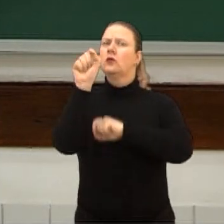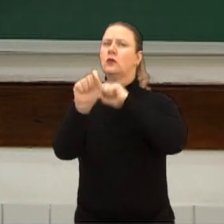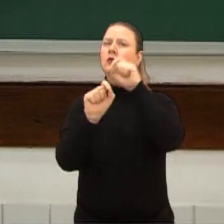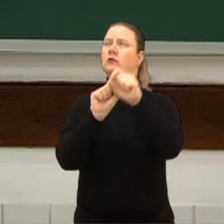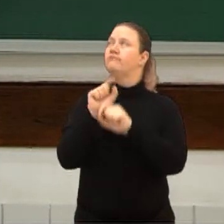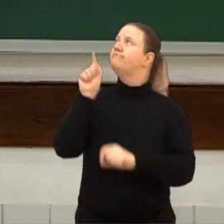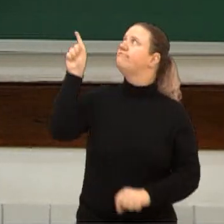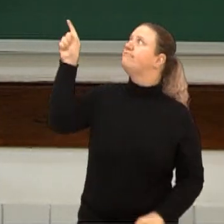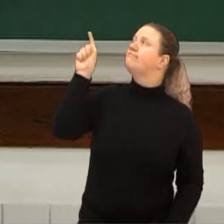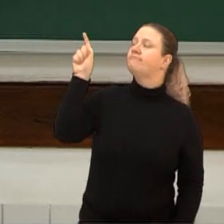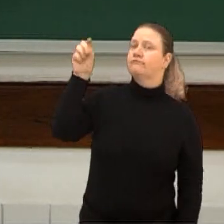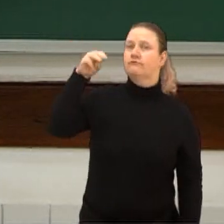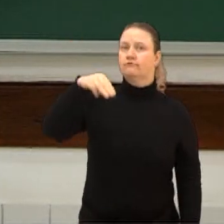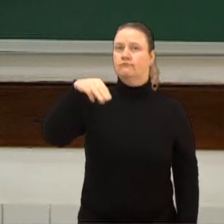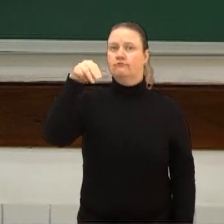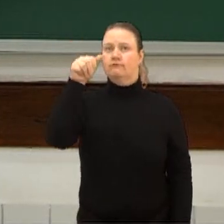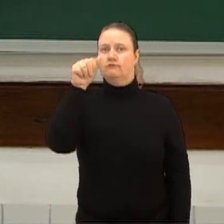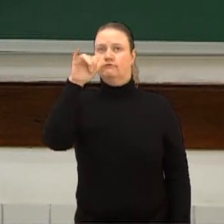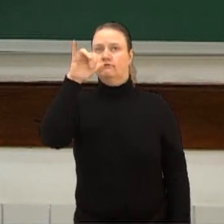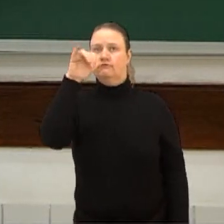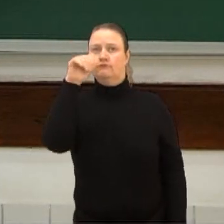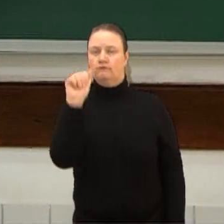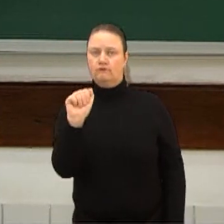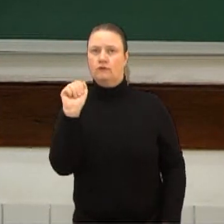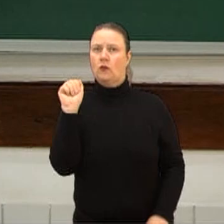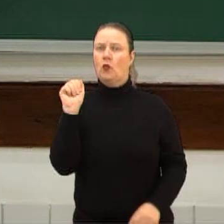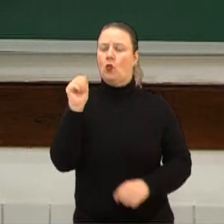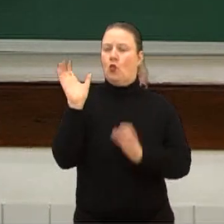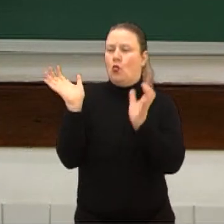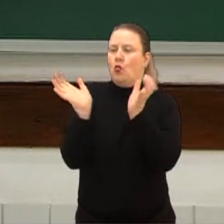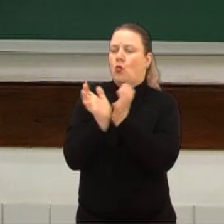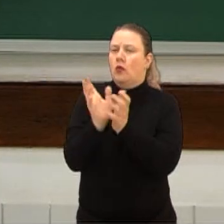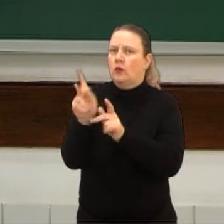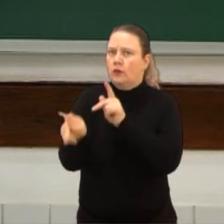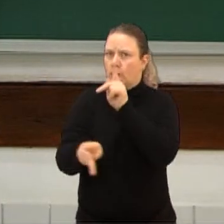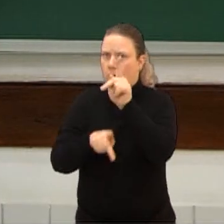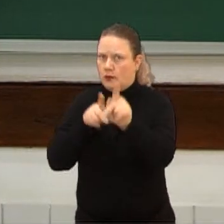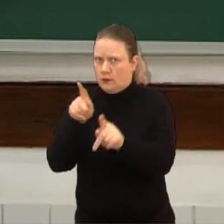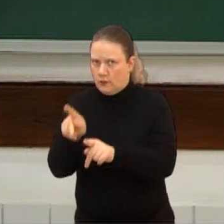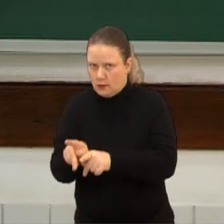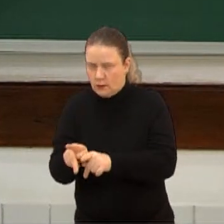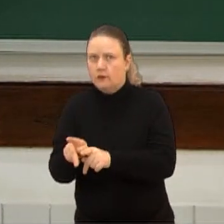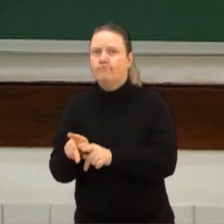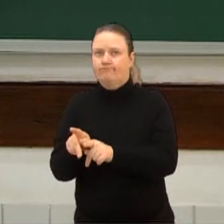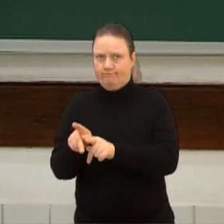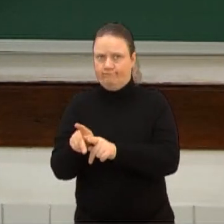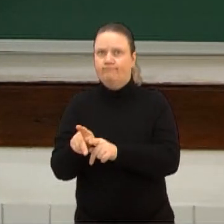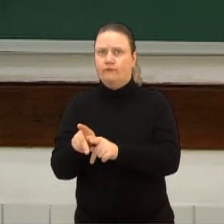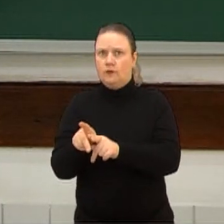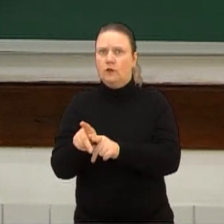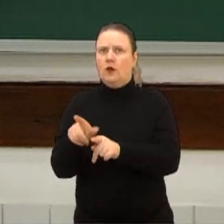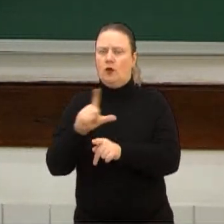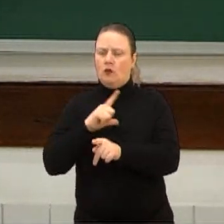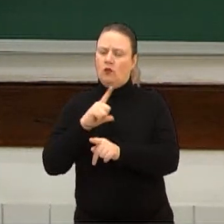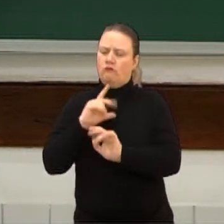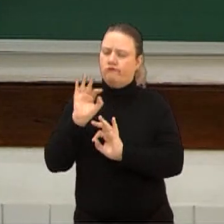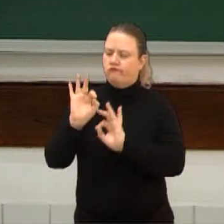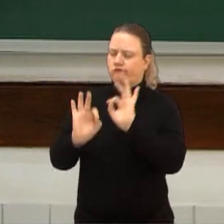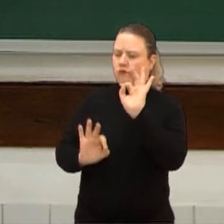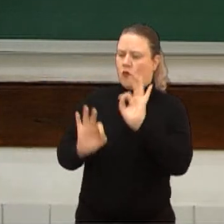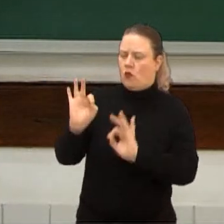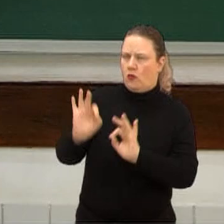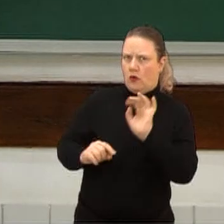que já foi vastamente estudada e vislumbrada como sendo uma civilização com grande organização,